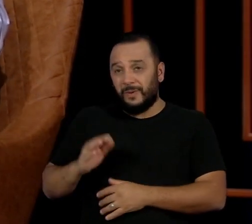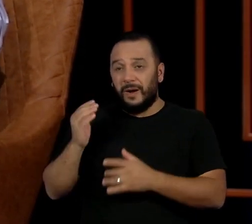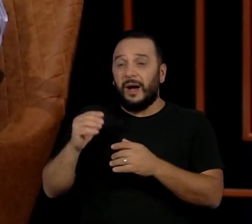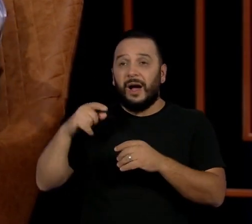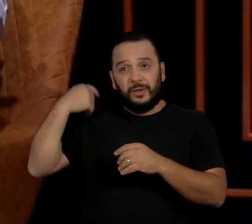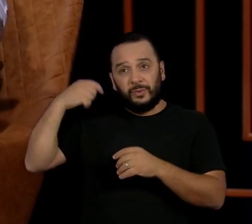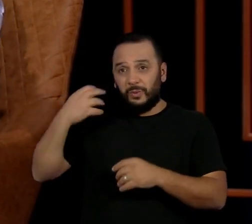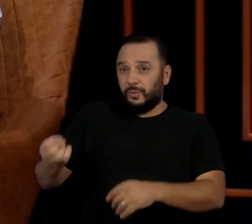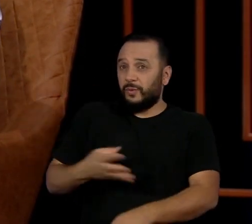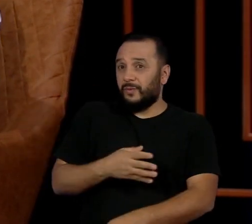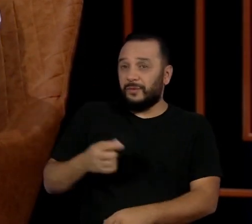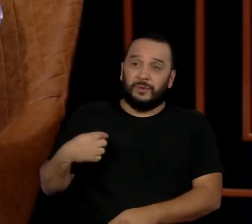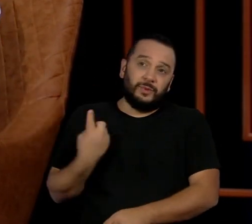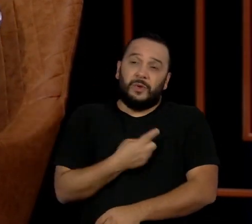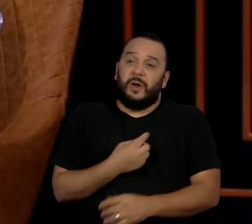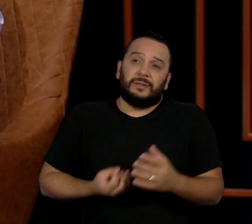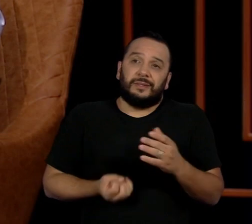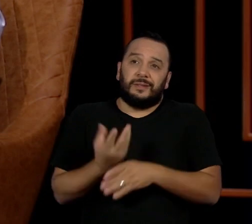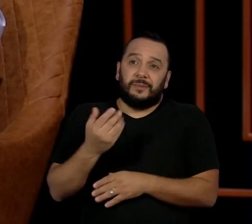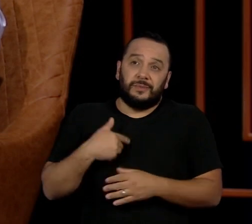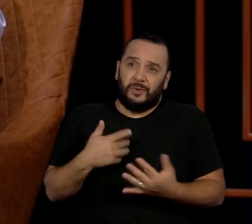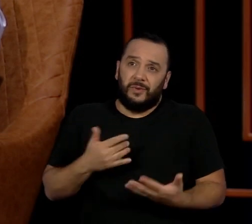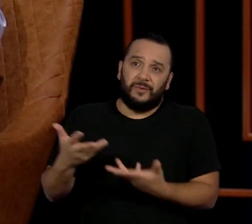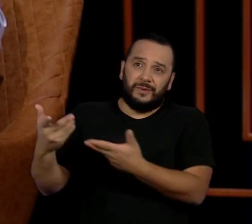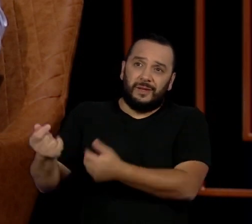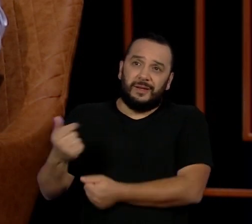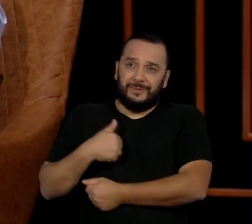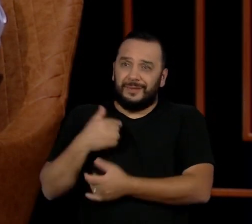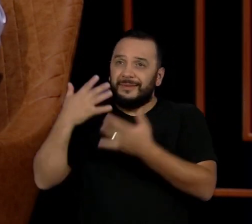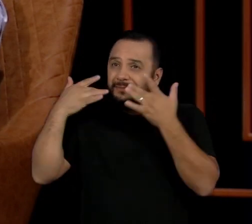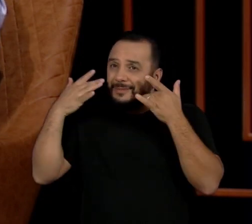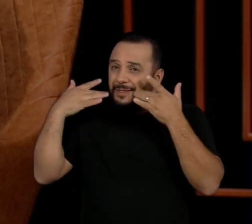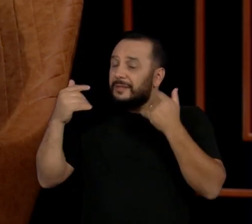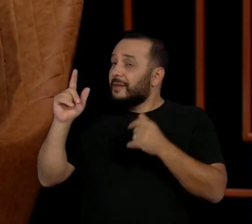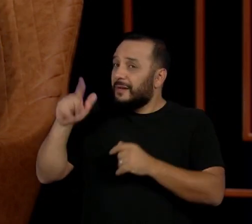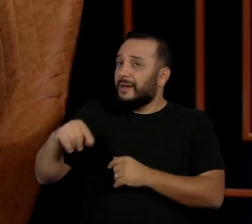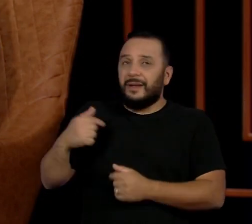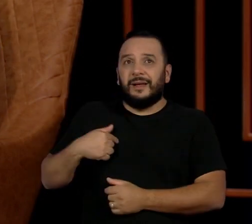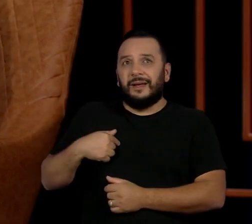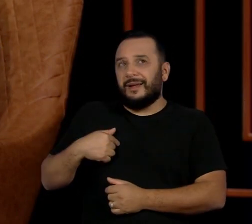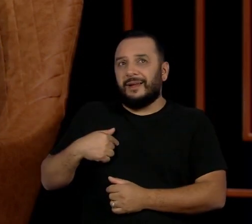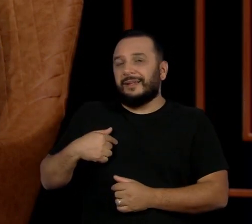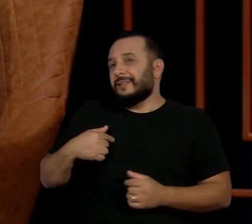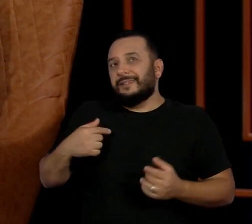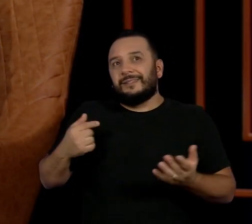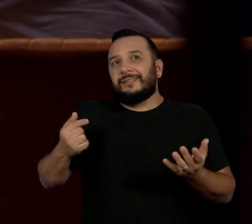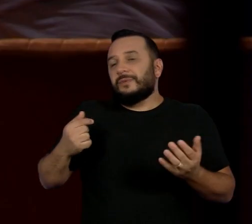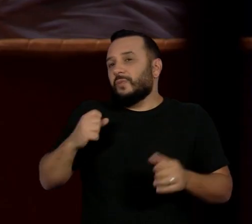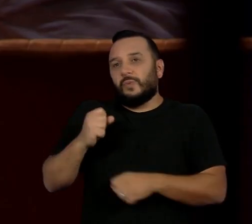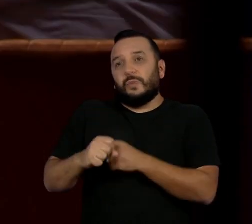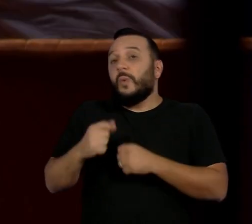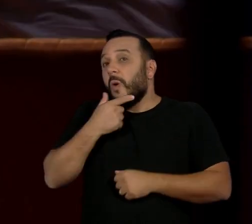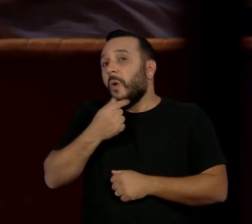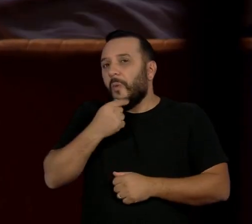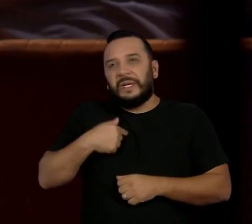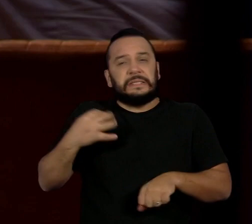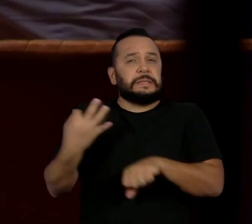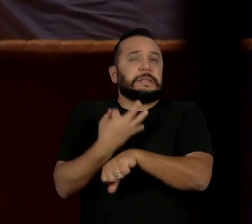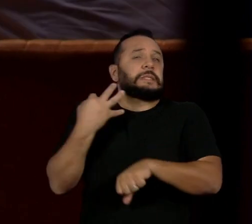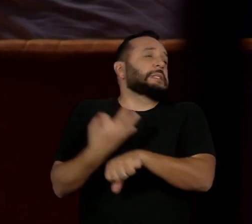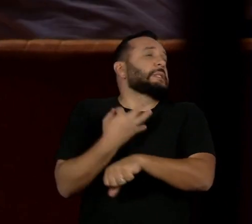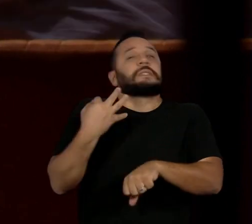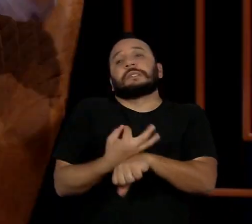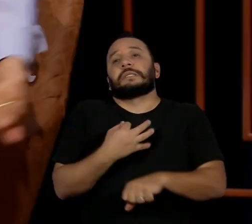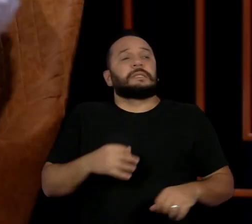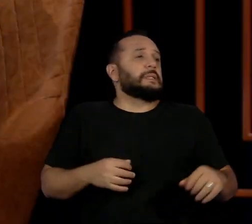nós montamos eu fui convidado a fazer esse espetáculo. É um homem que não está mais aguentando, entendeu? A tecnologia,